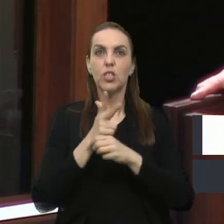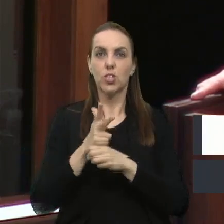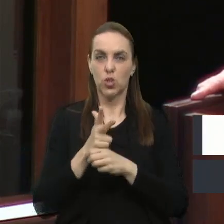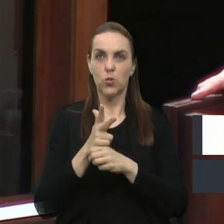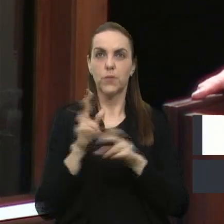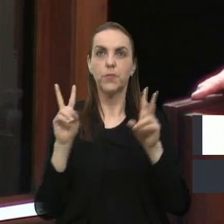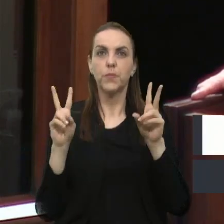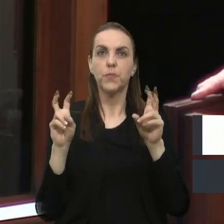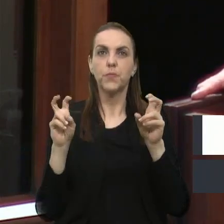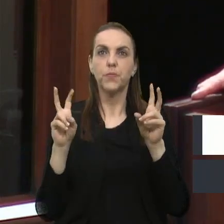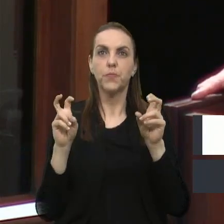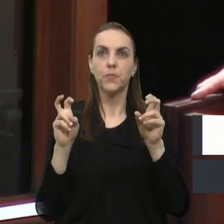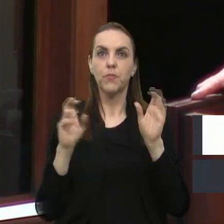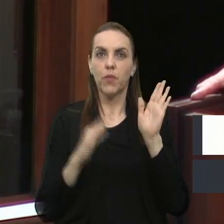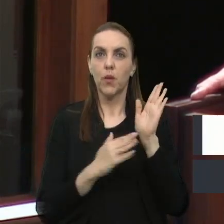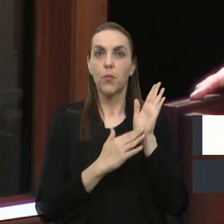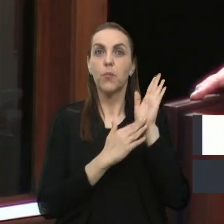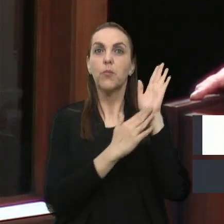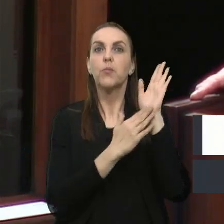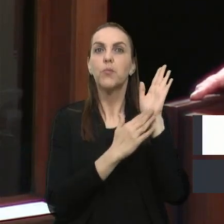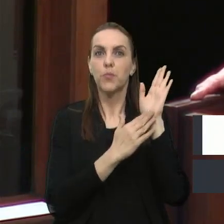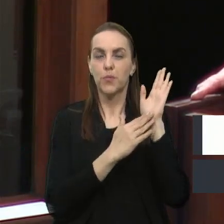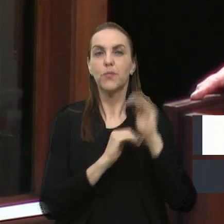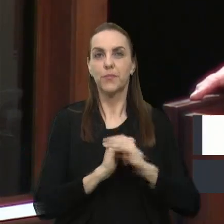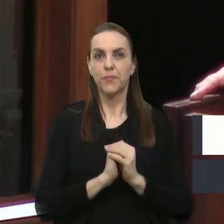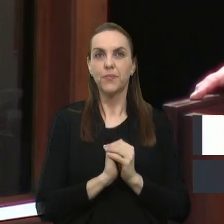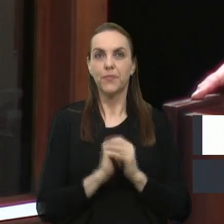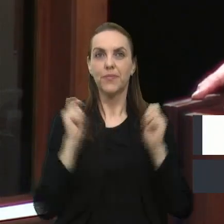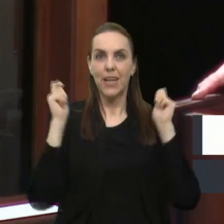sobre uma promessa de campanha.